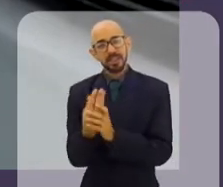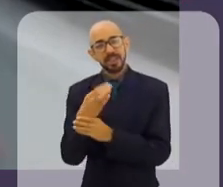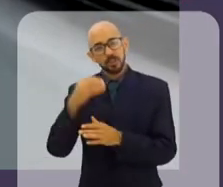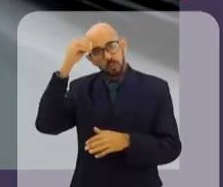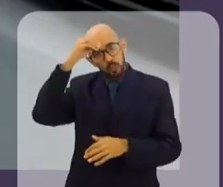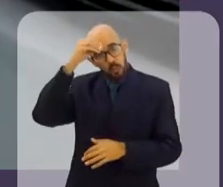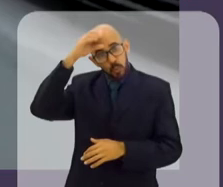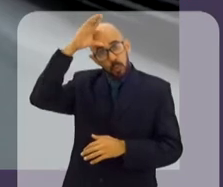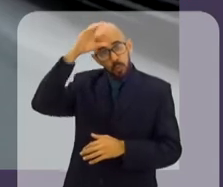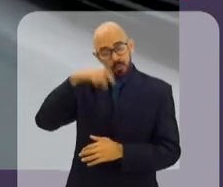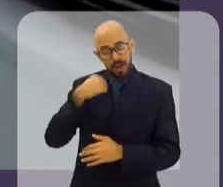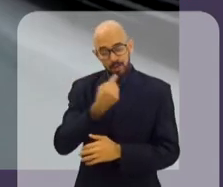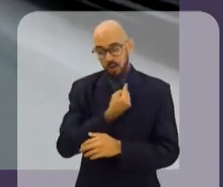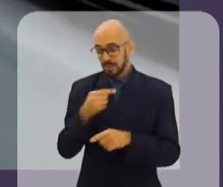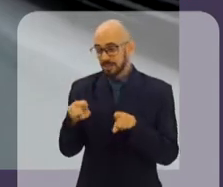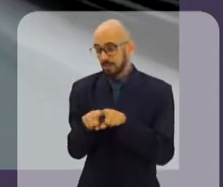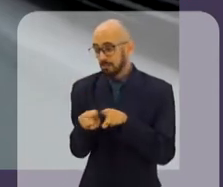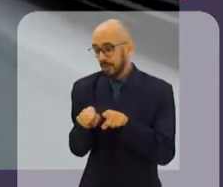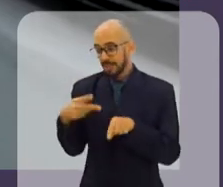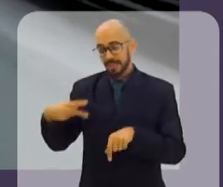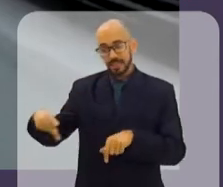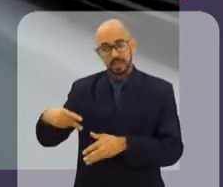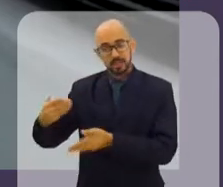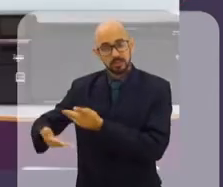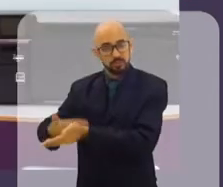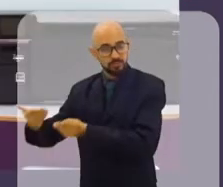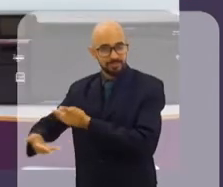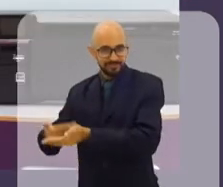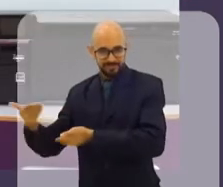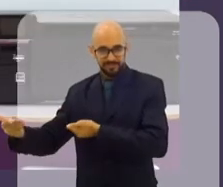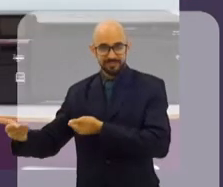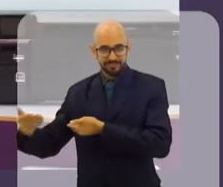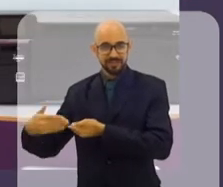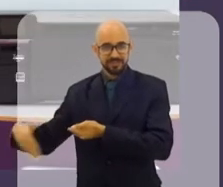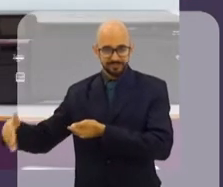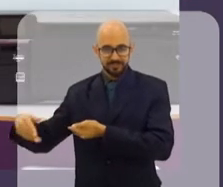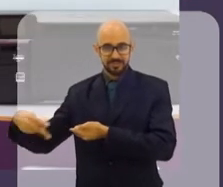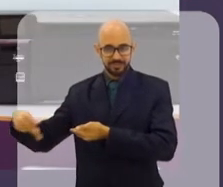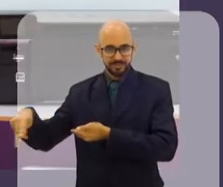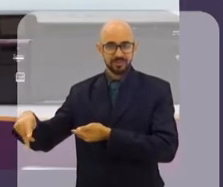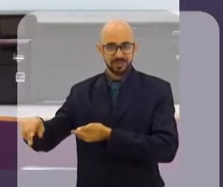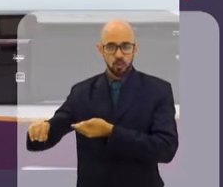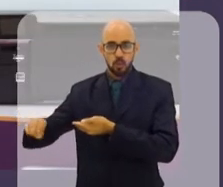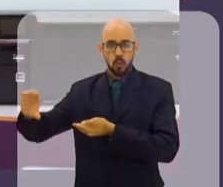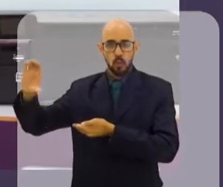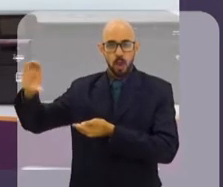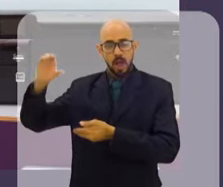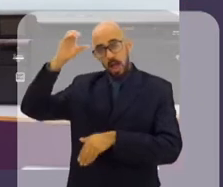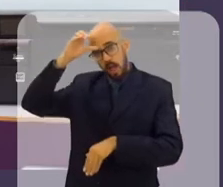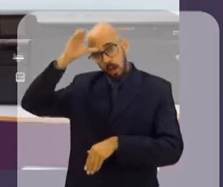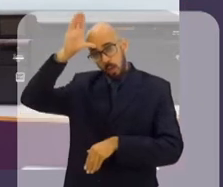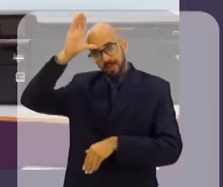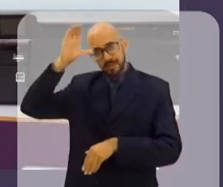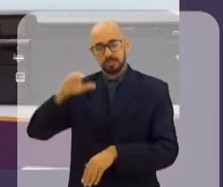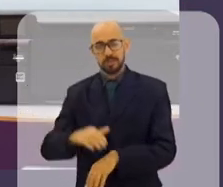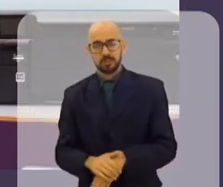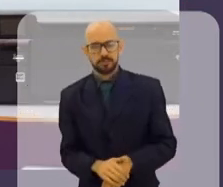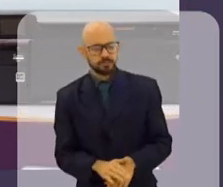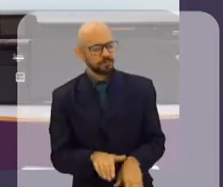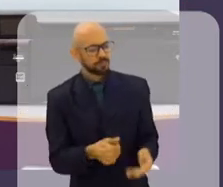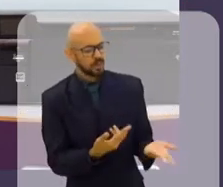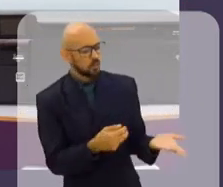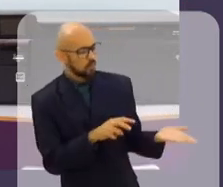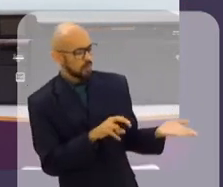quanto eles, né? Nessa troca mesmo. Sim. Vitória, ainda na